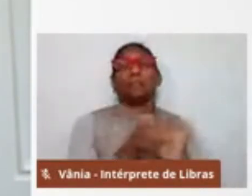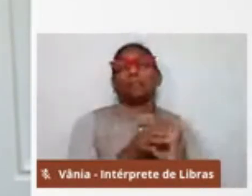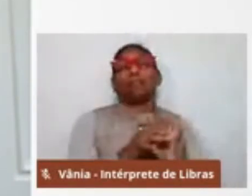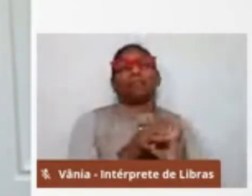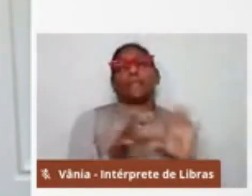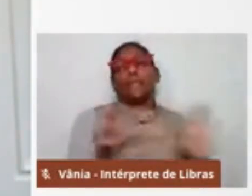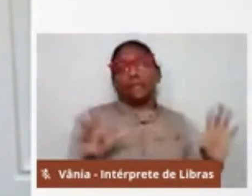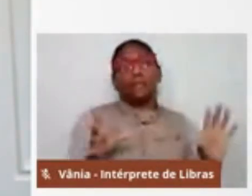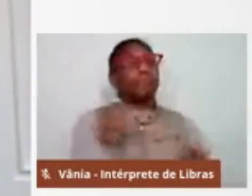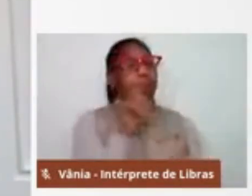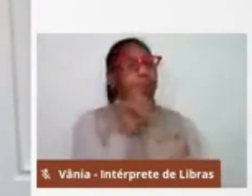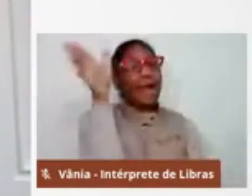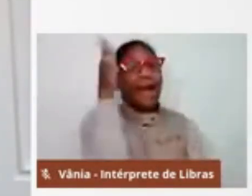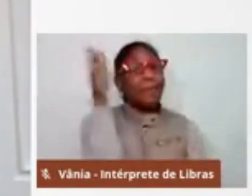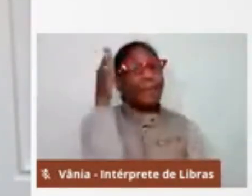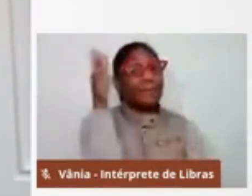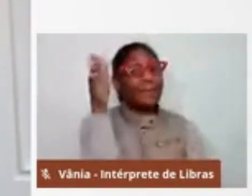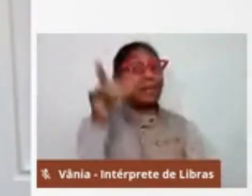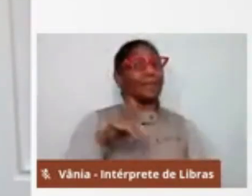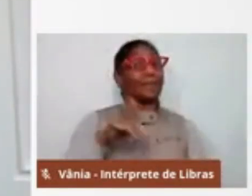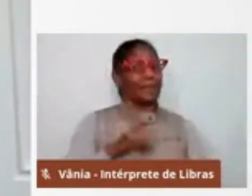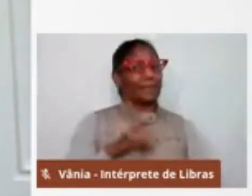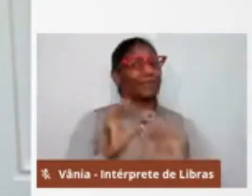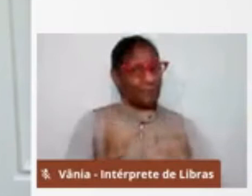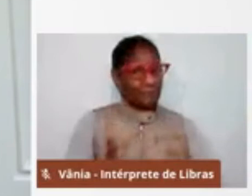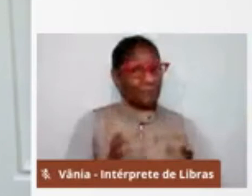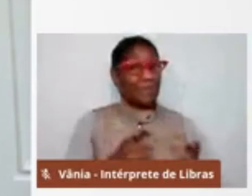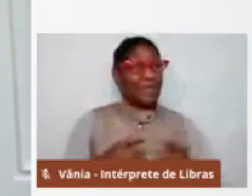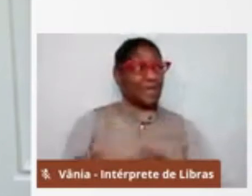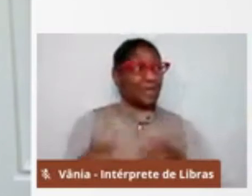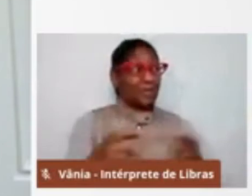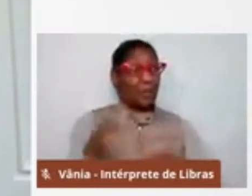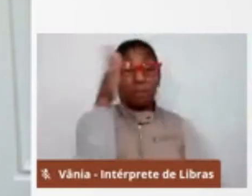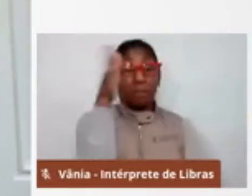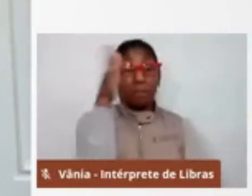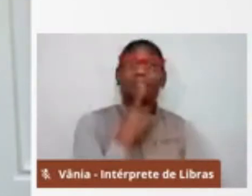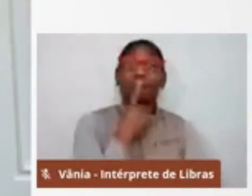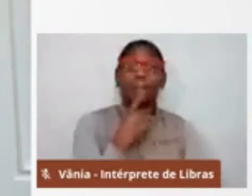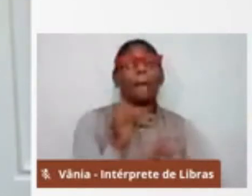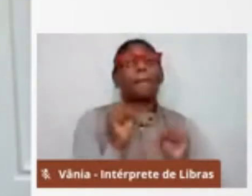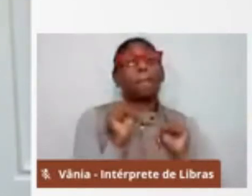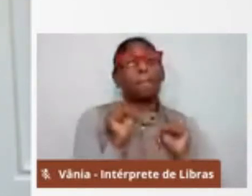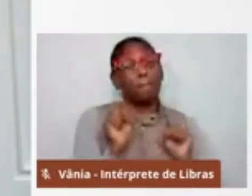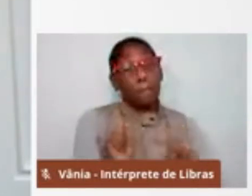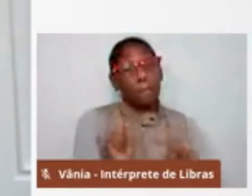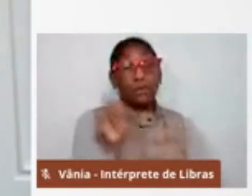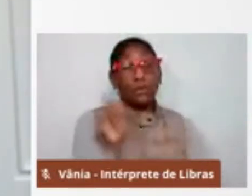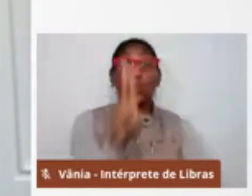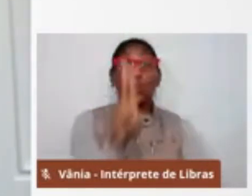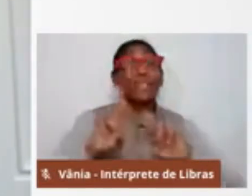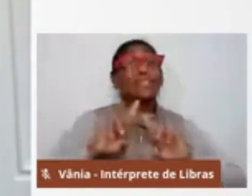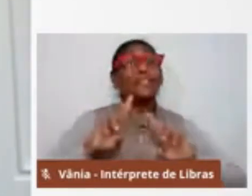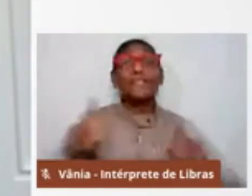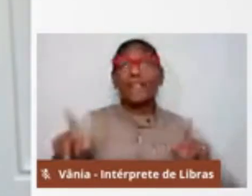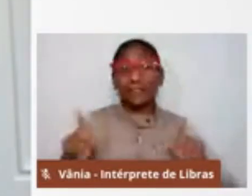bandeira inferior. Ou seja, uma região que esteja em bandeira vermelha pode até não usar os protocolos da bandeira